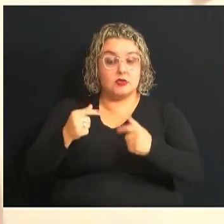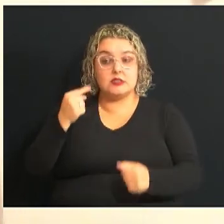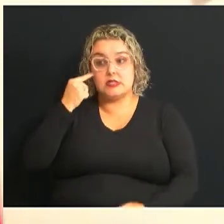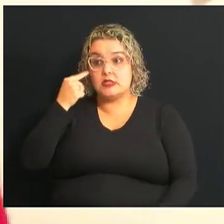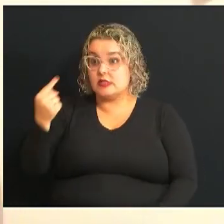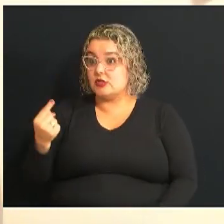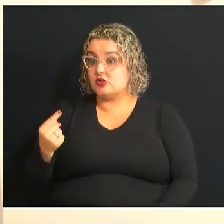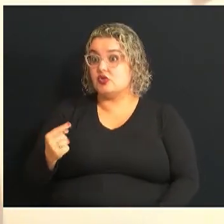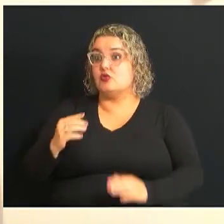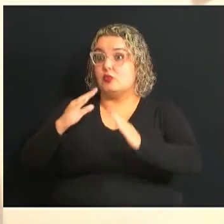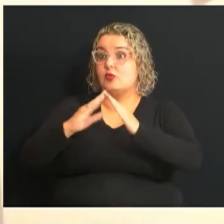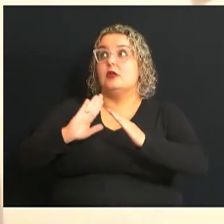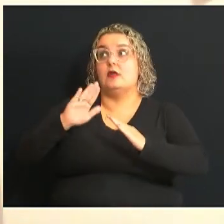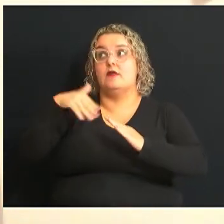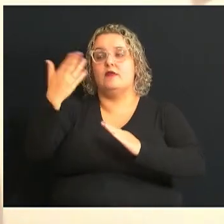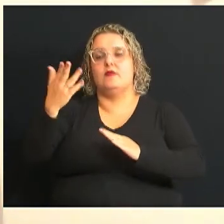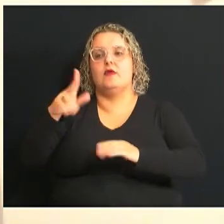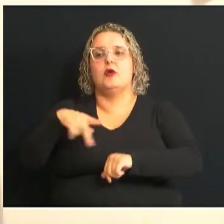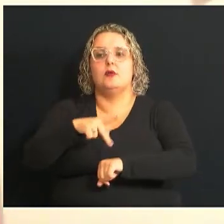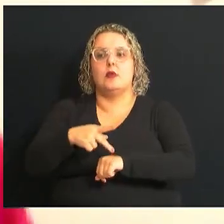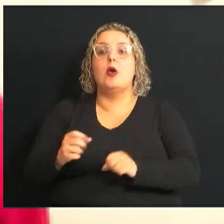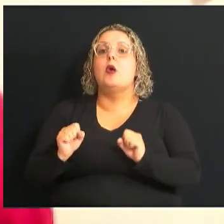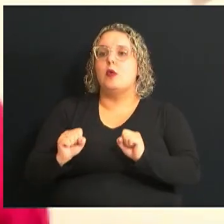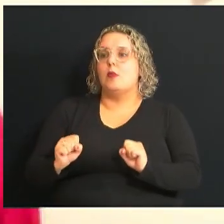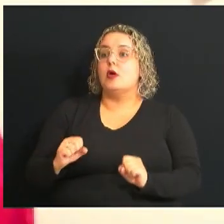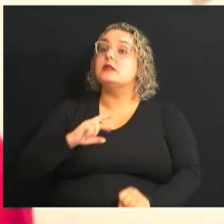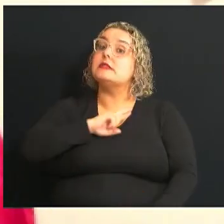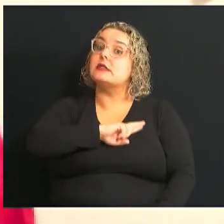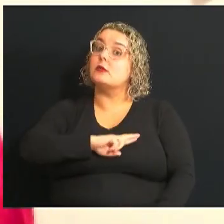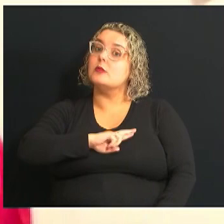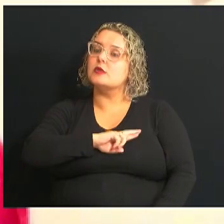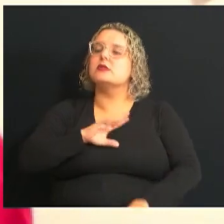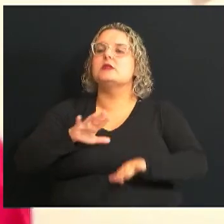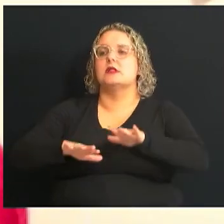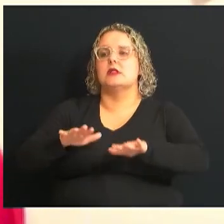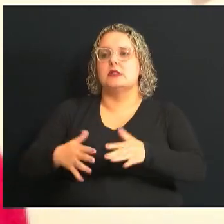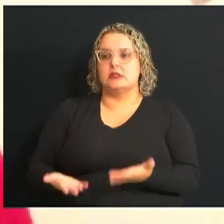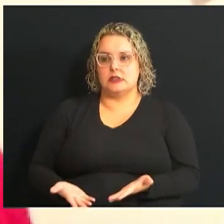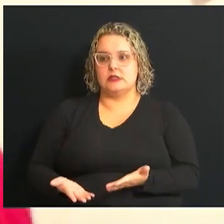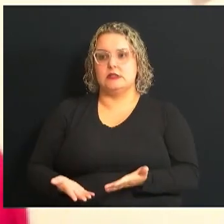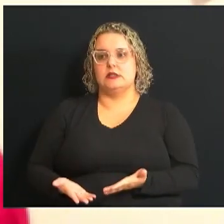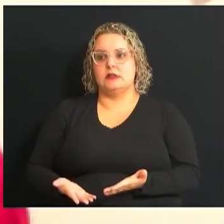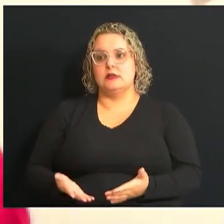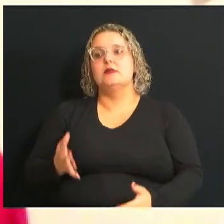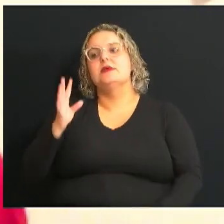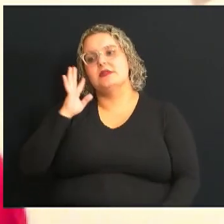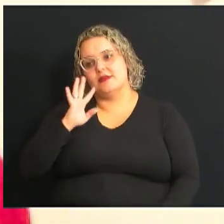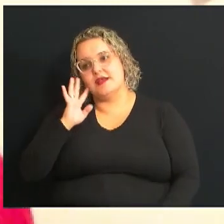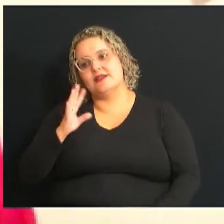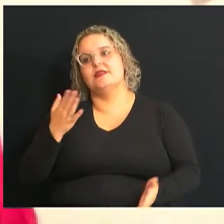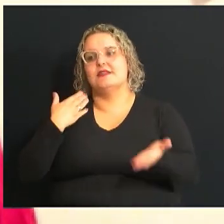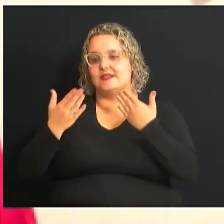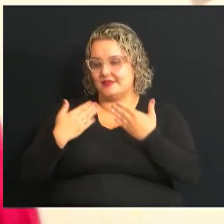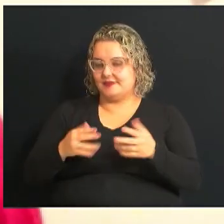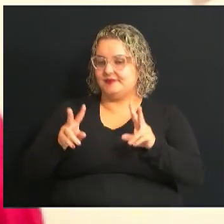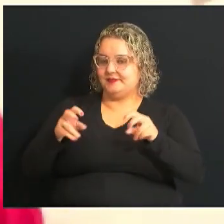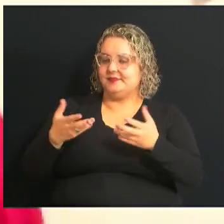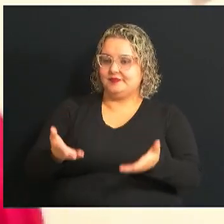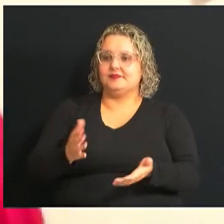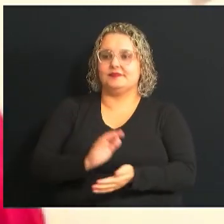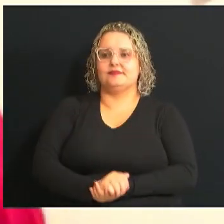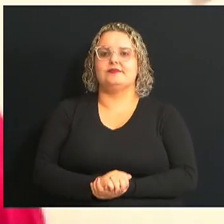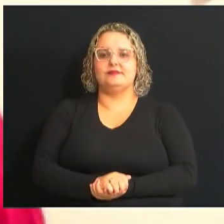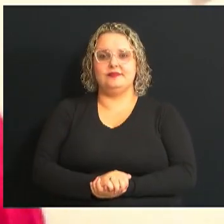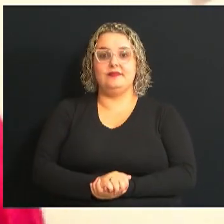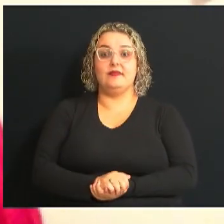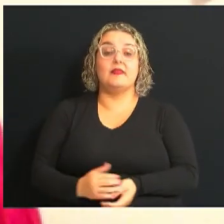país, eu acho que pode ser muito romantizada muitas vezes, né? Então, eu acho muito bacana a gente conversar sobre isso. Ótimo, até porque a gente